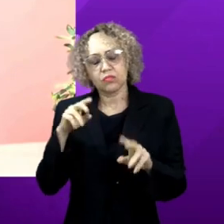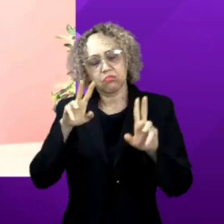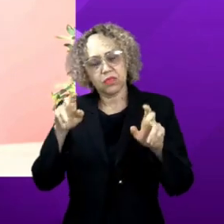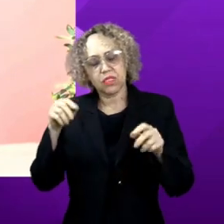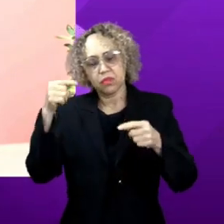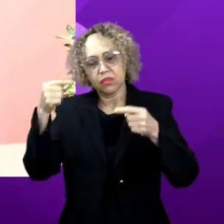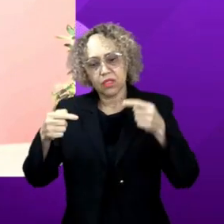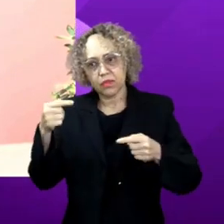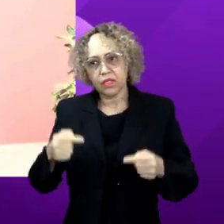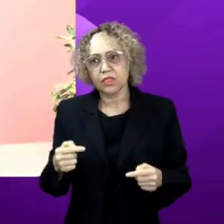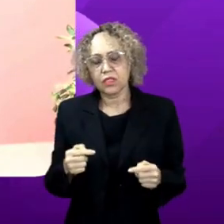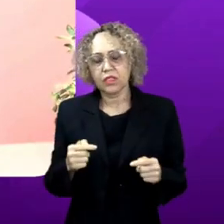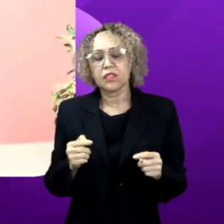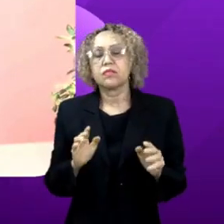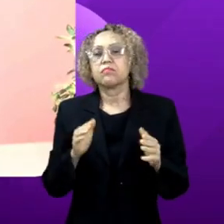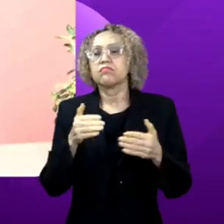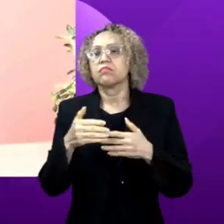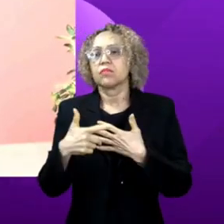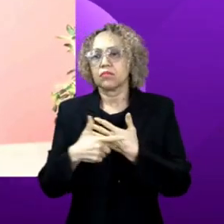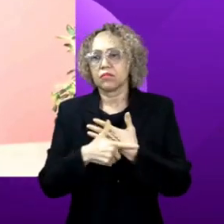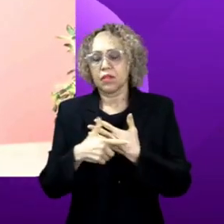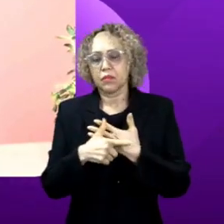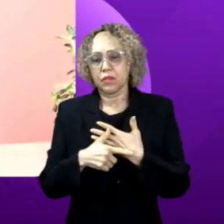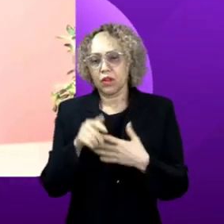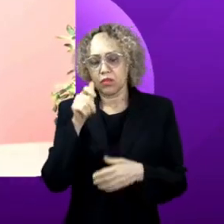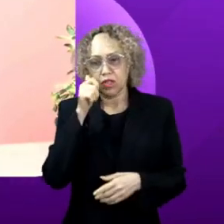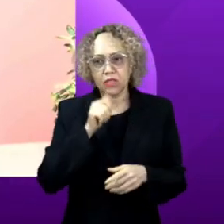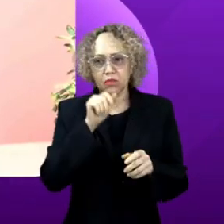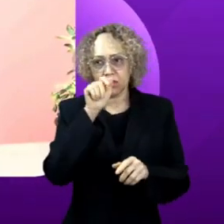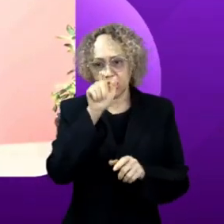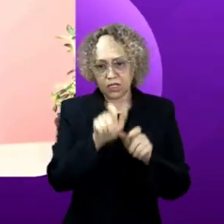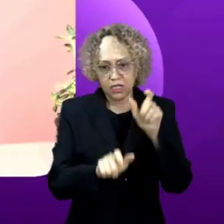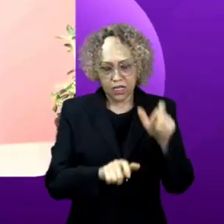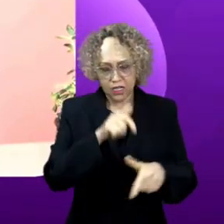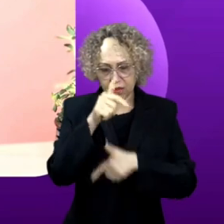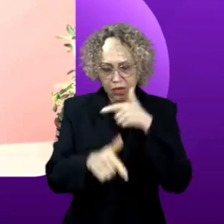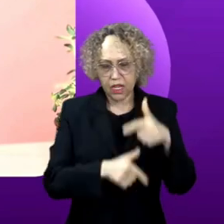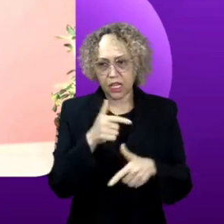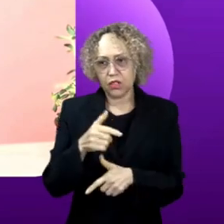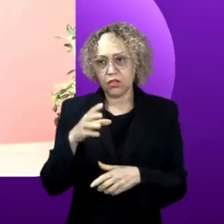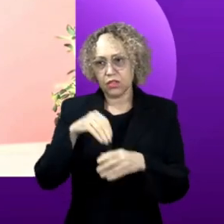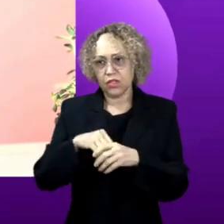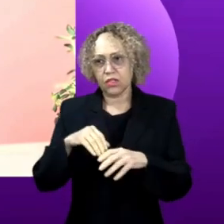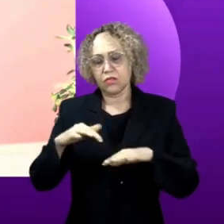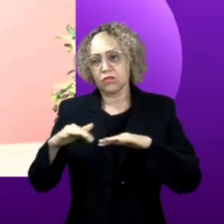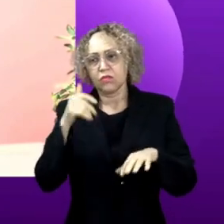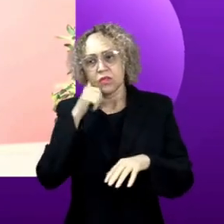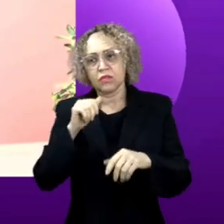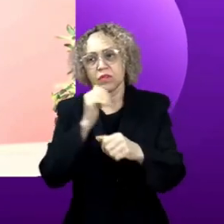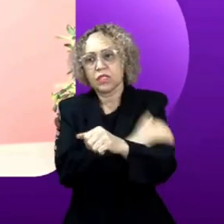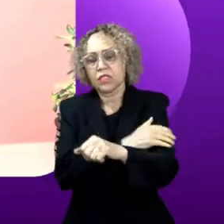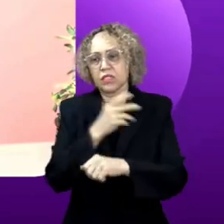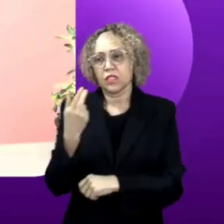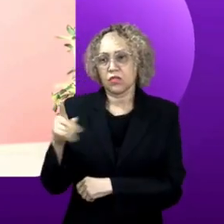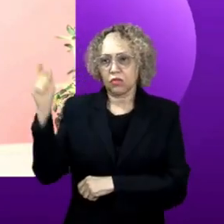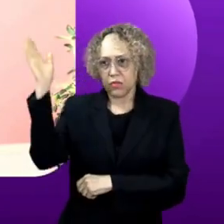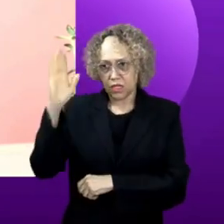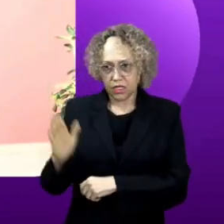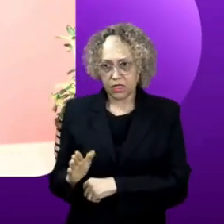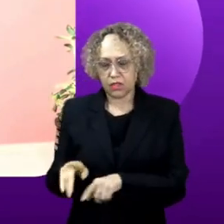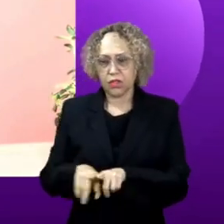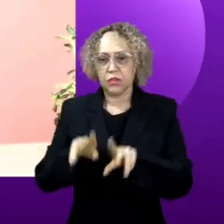com relação ao papel das trabalhadoras no feminismo do Brasil e o lema que a gente trouxe para a